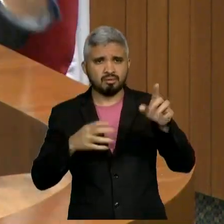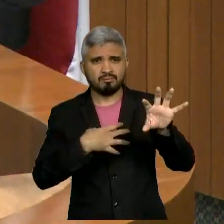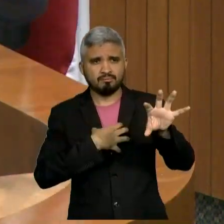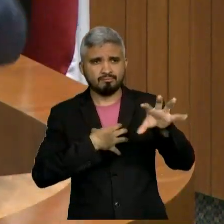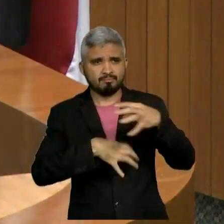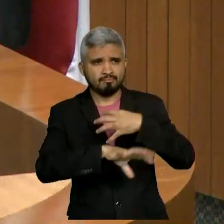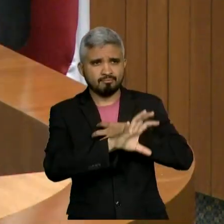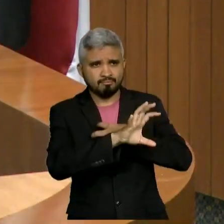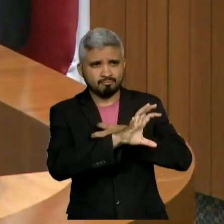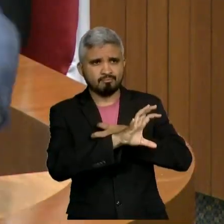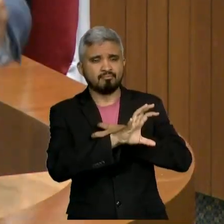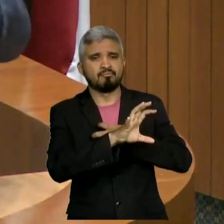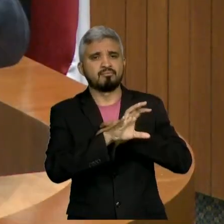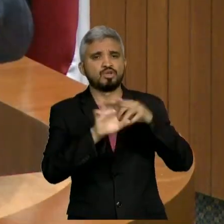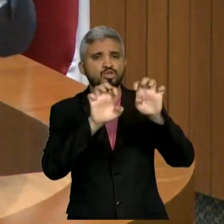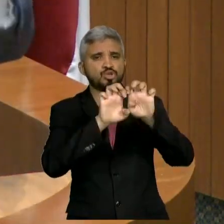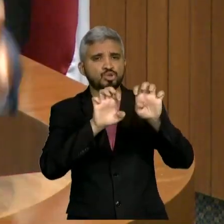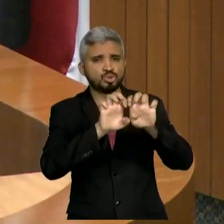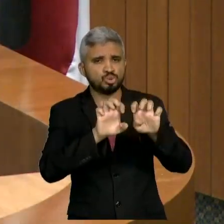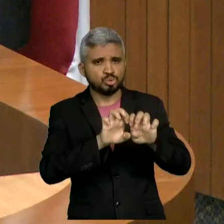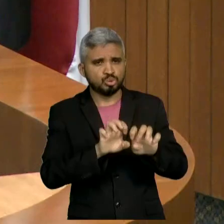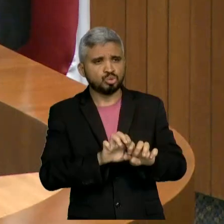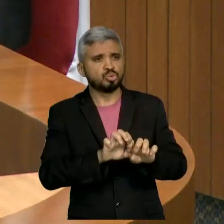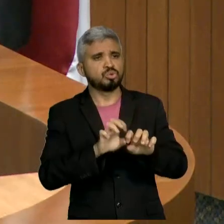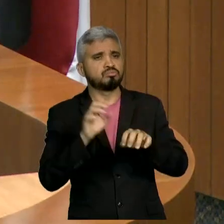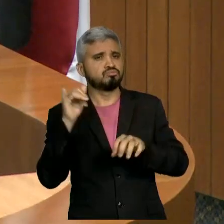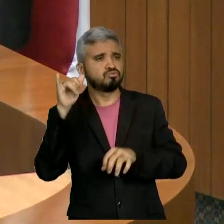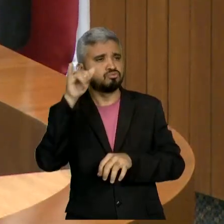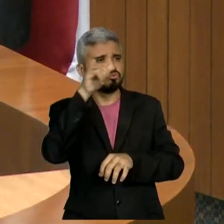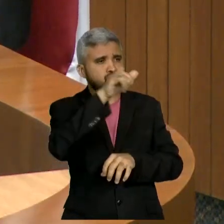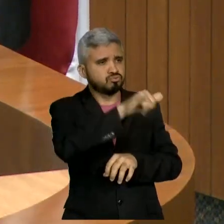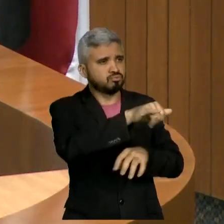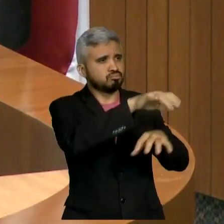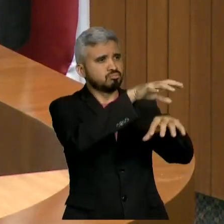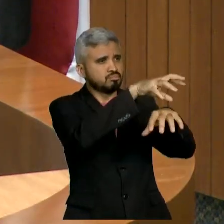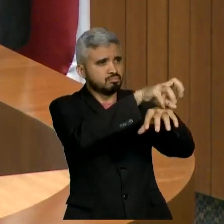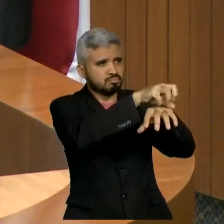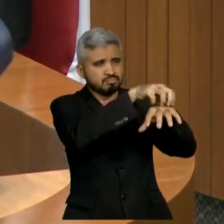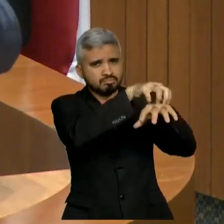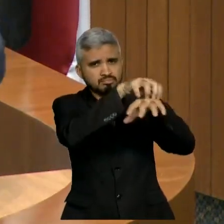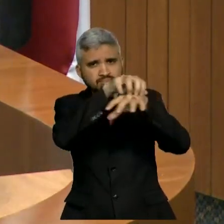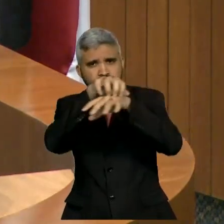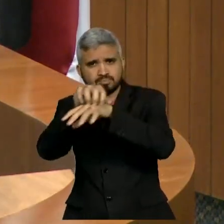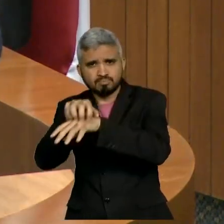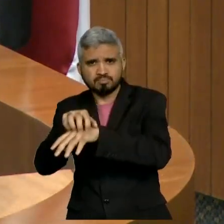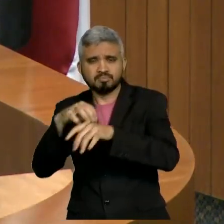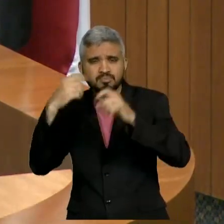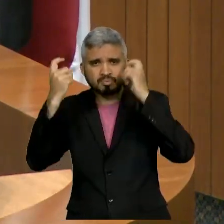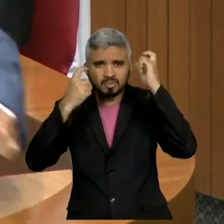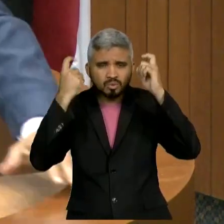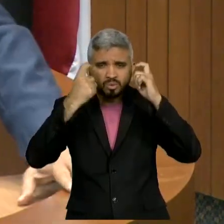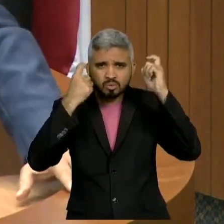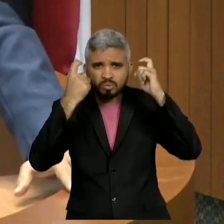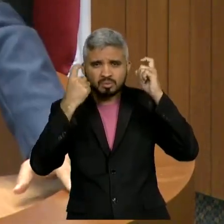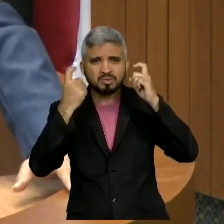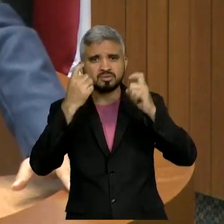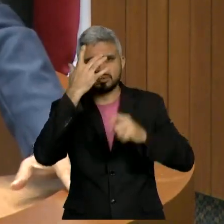de colocar a estrutura, de colocar toda a diplomacia, se preocupando com